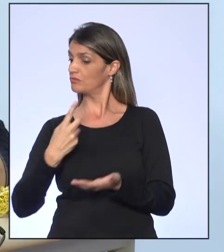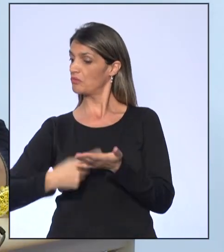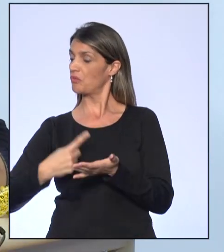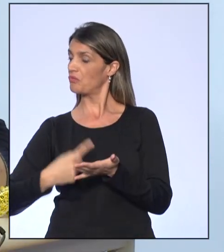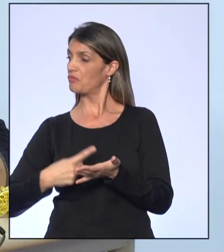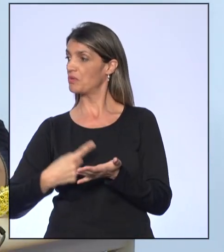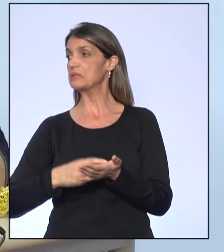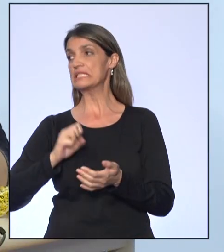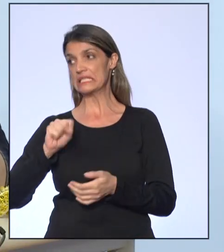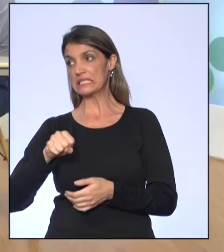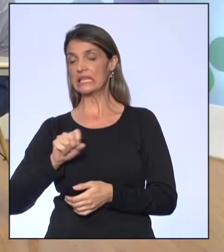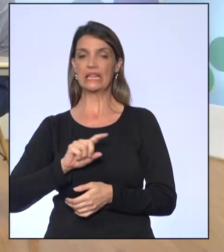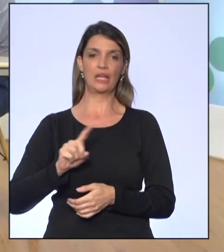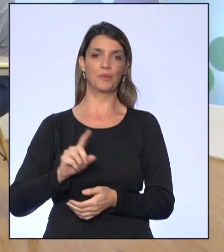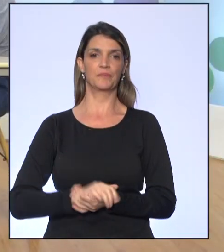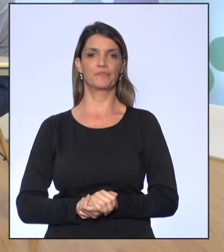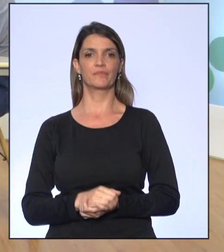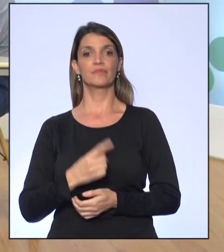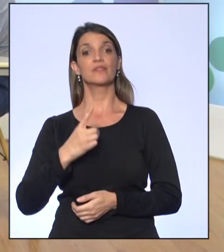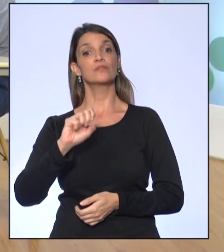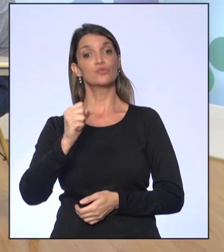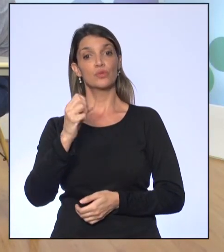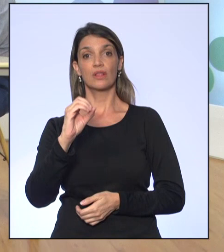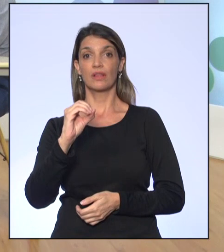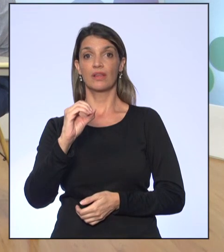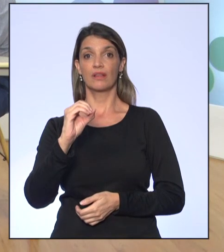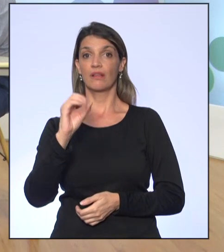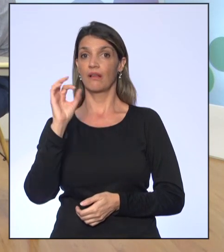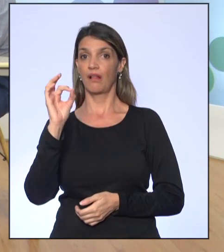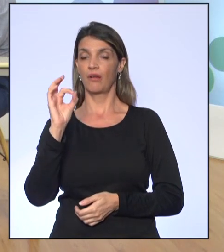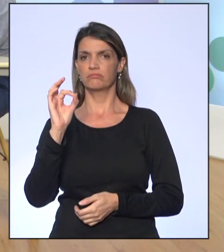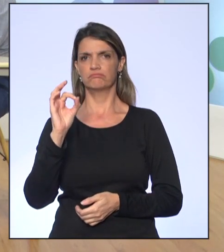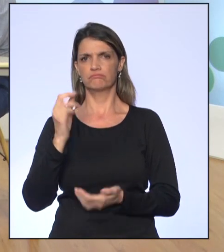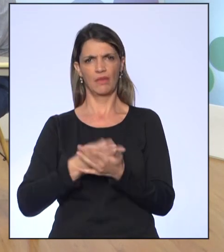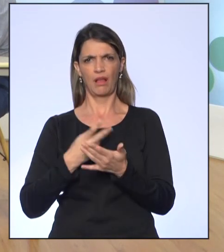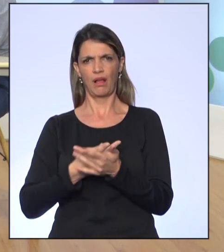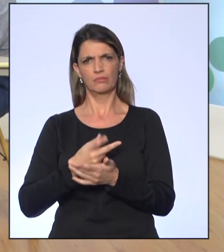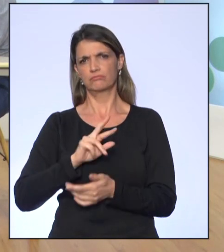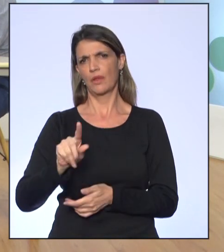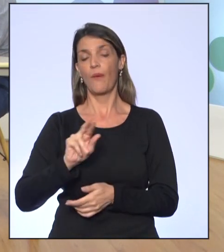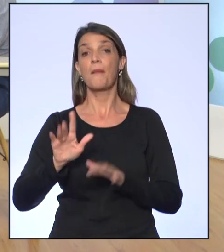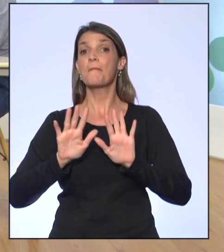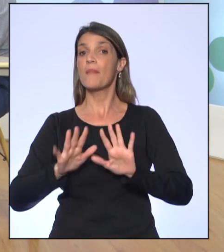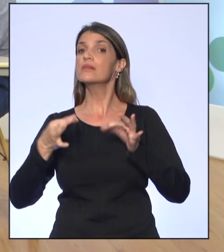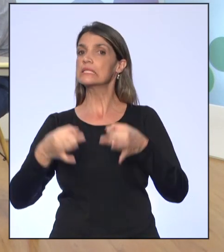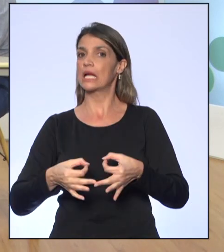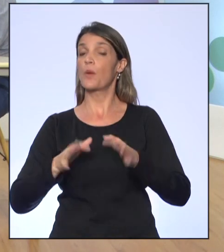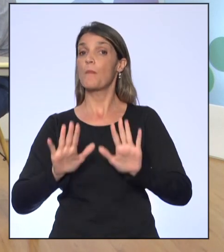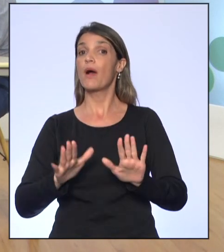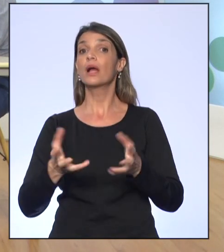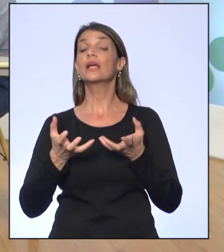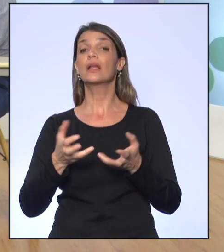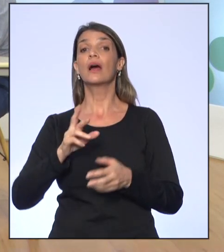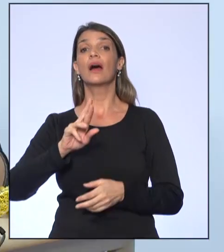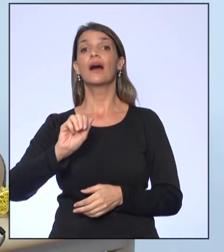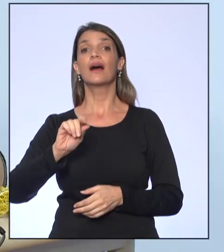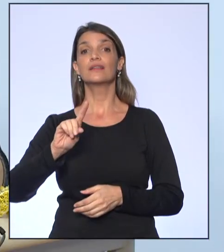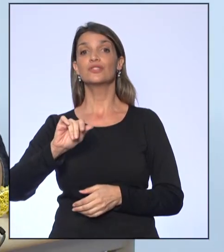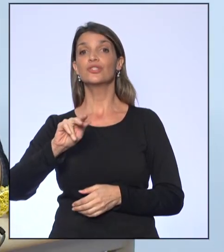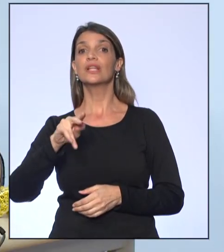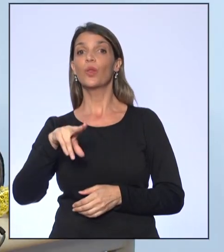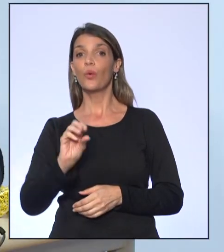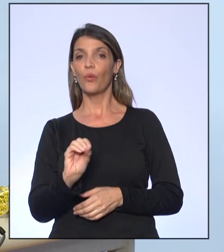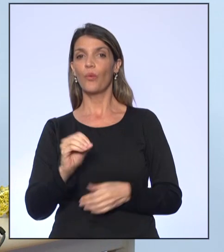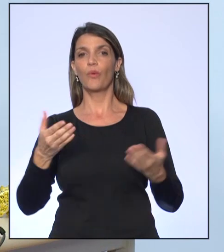eles aí, por favor. 180 graus não está errado, está certo, só que eu gostaria em radiano. Agora